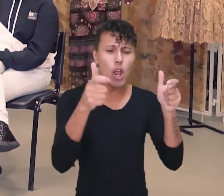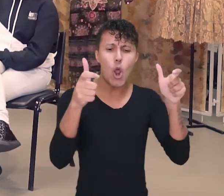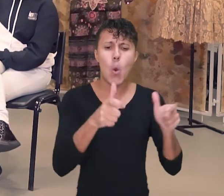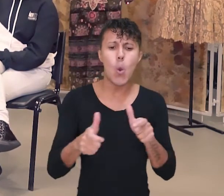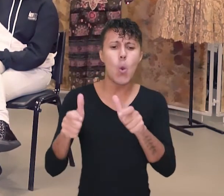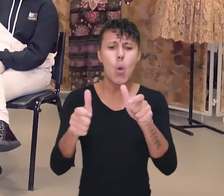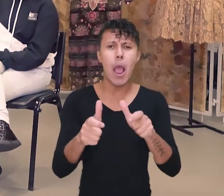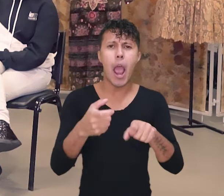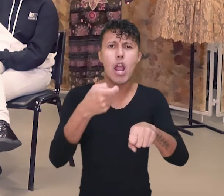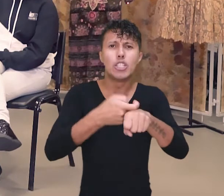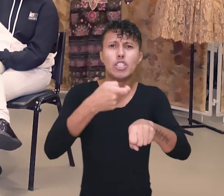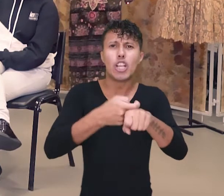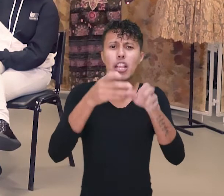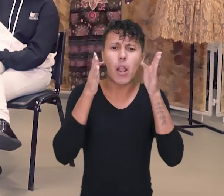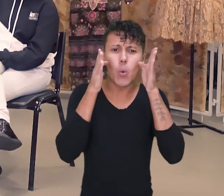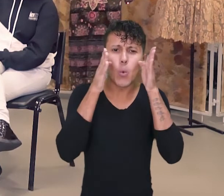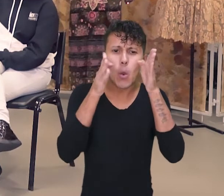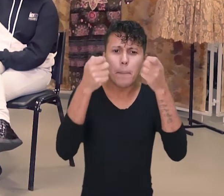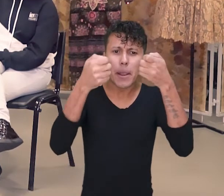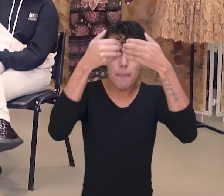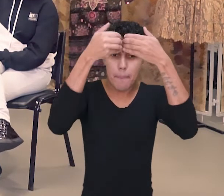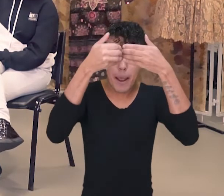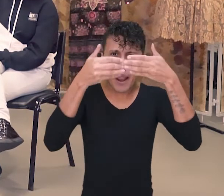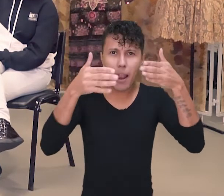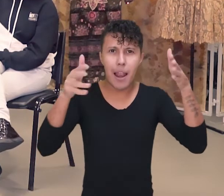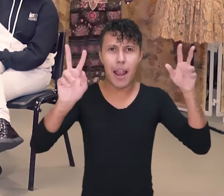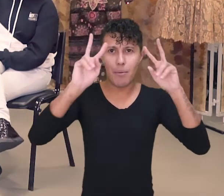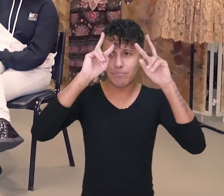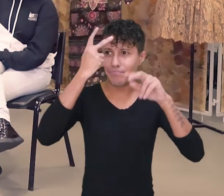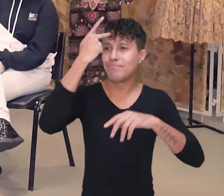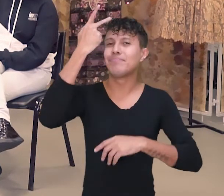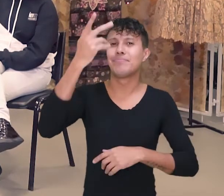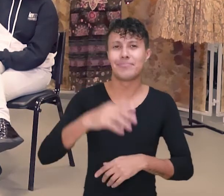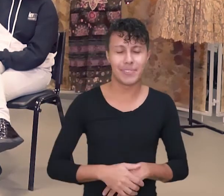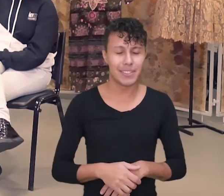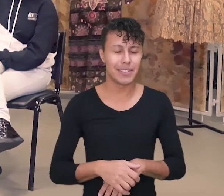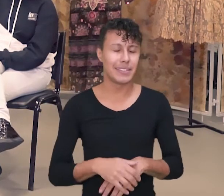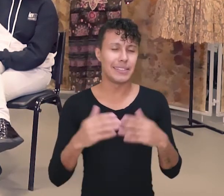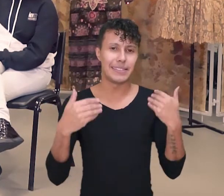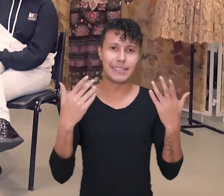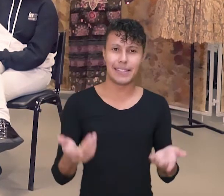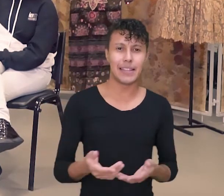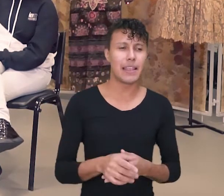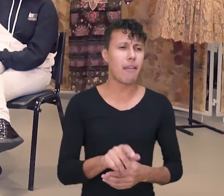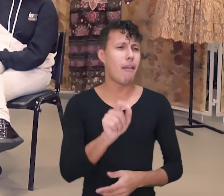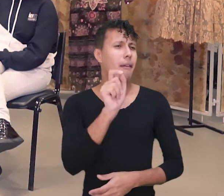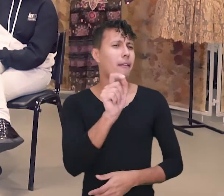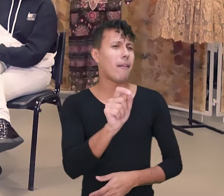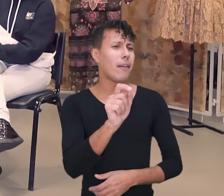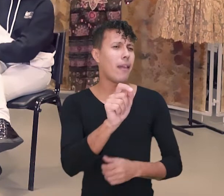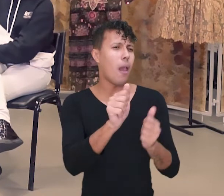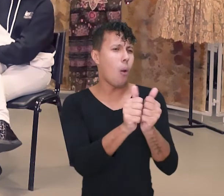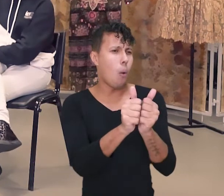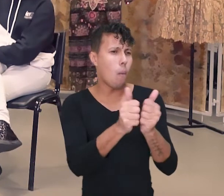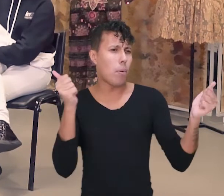lugar, assim. Ela vai por. Eu acho que quem faz essa